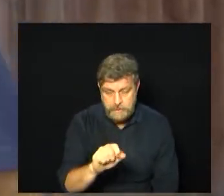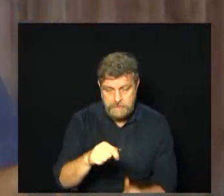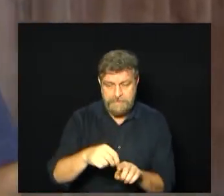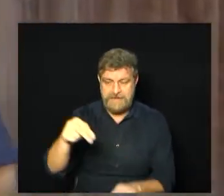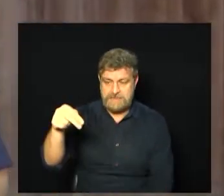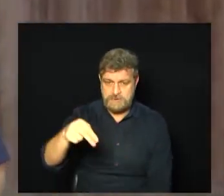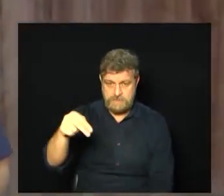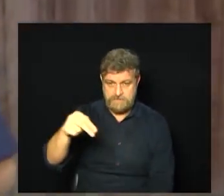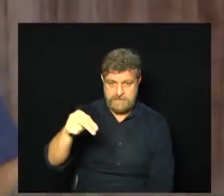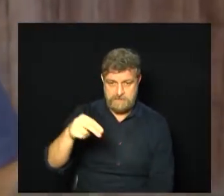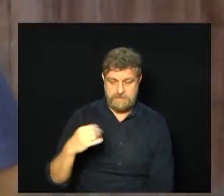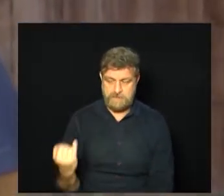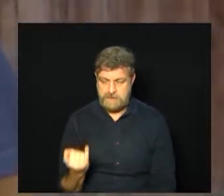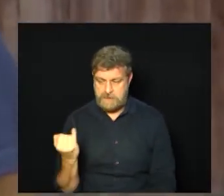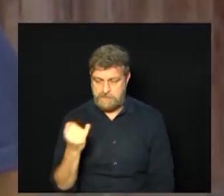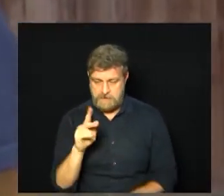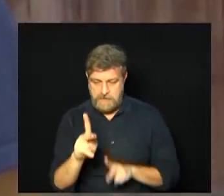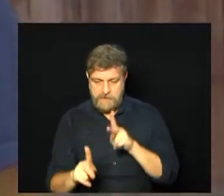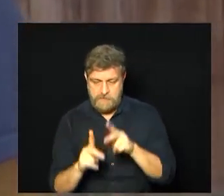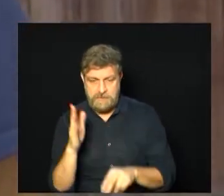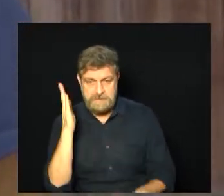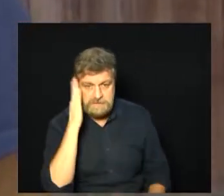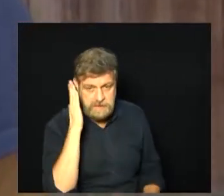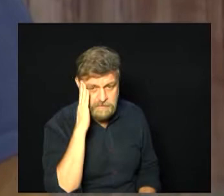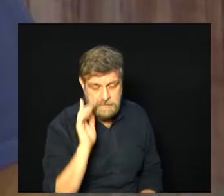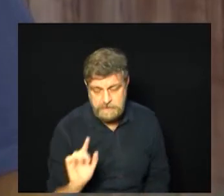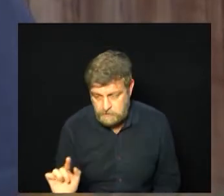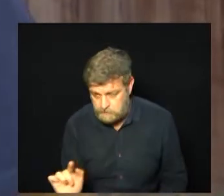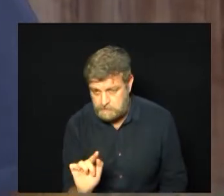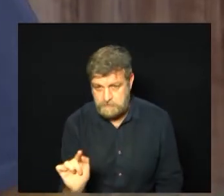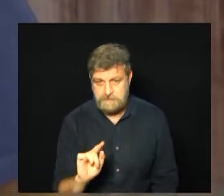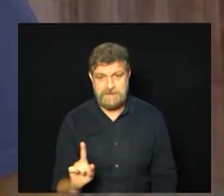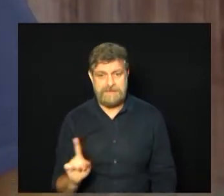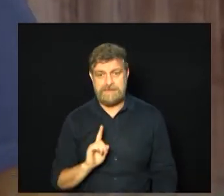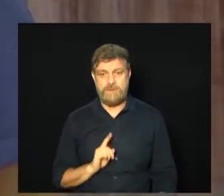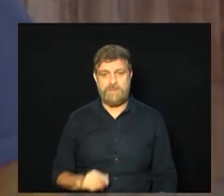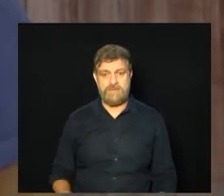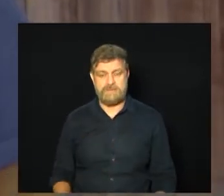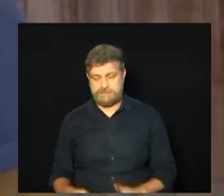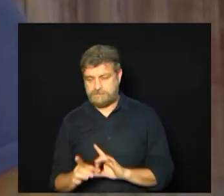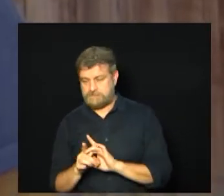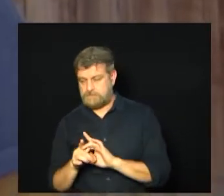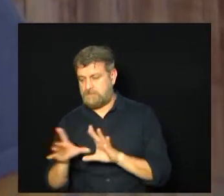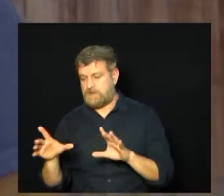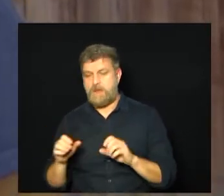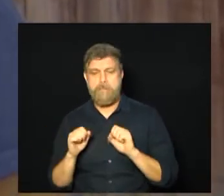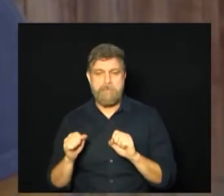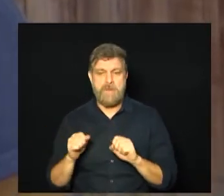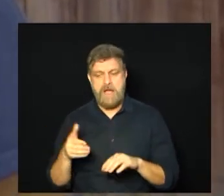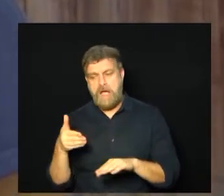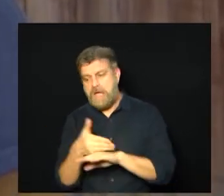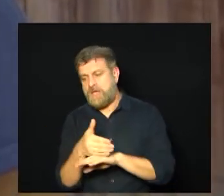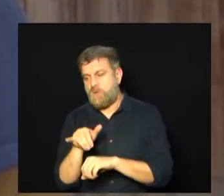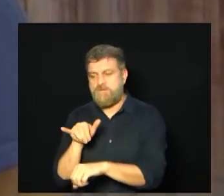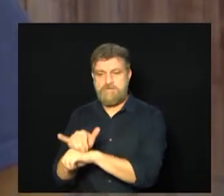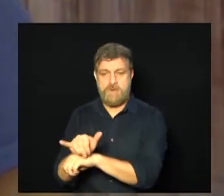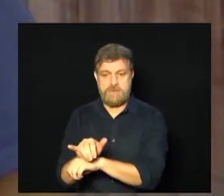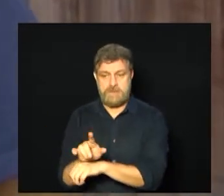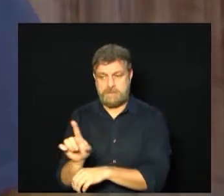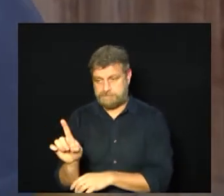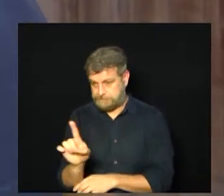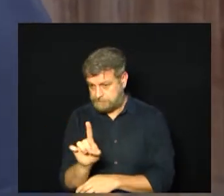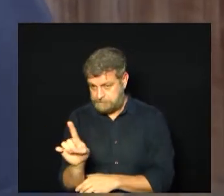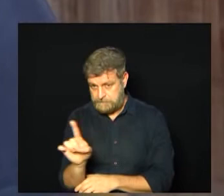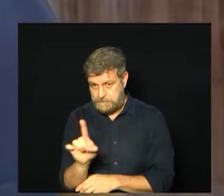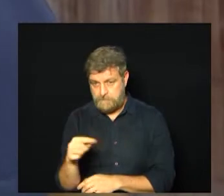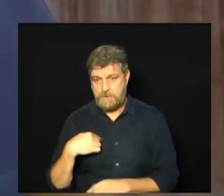novembro. Então, é importante a população saber que não é mais facultativa a presença nas atividades presenciais na escola.